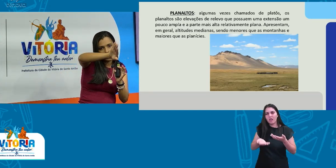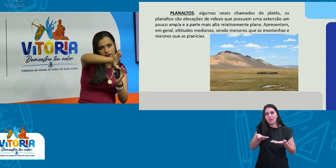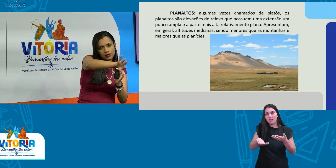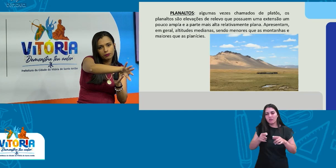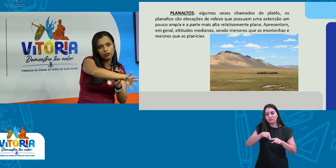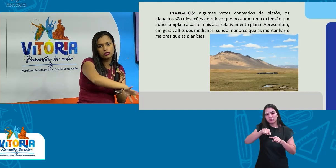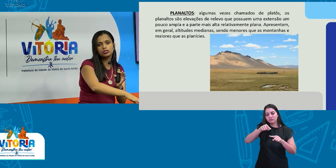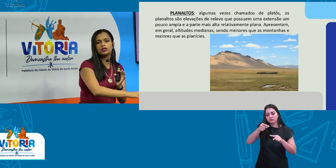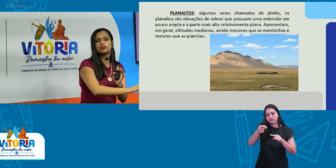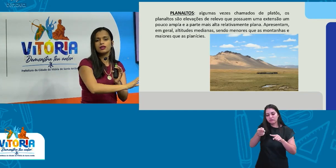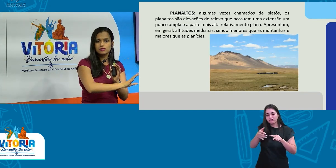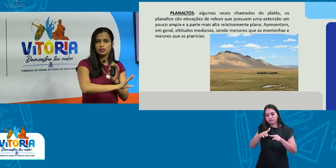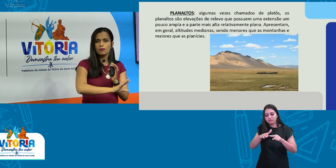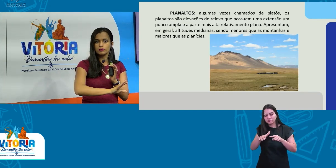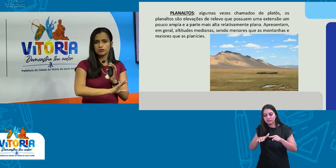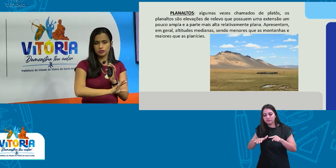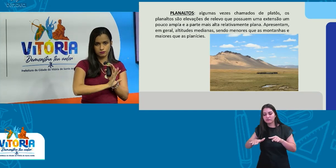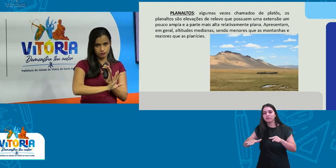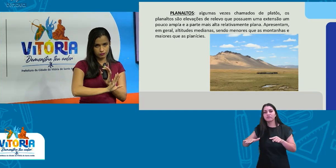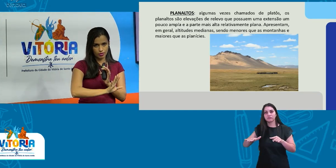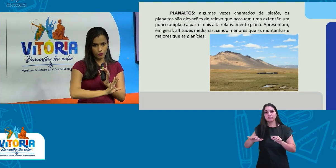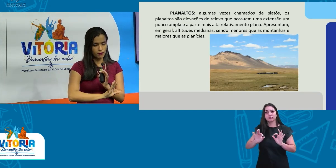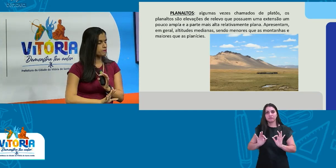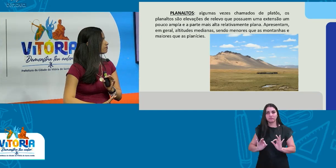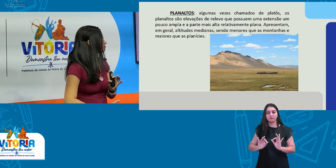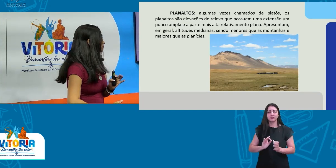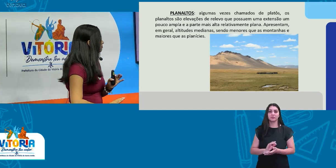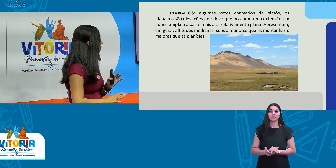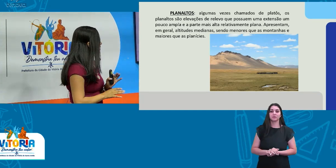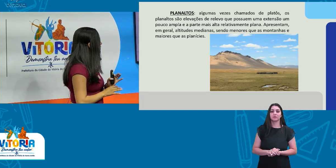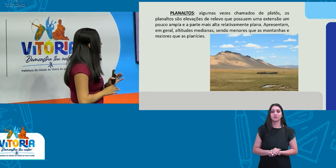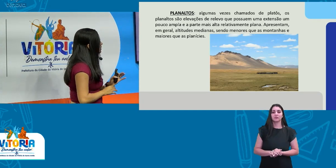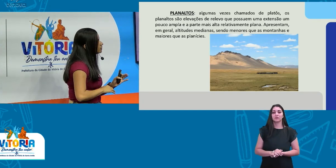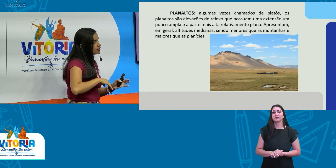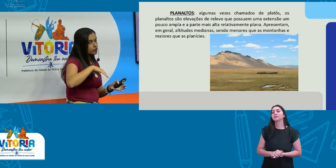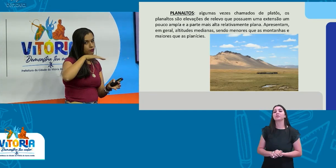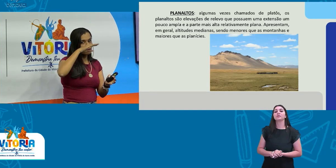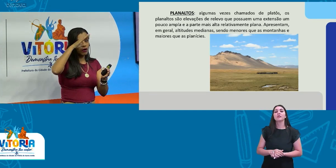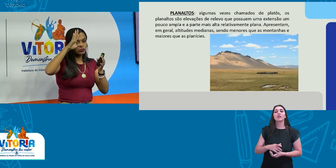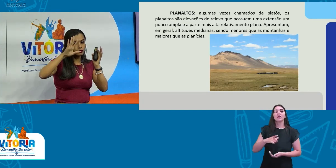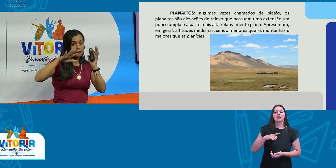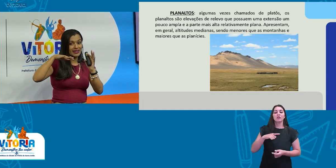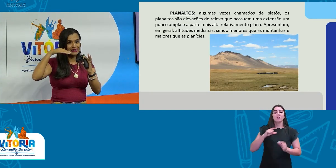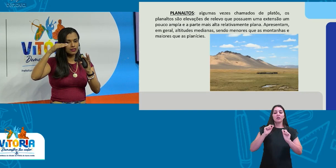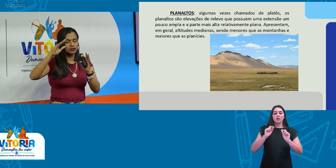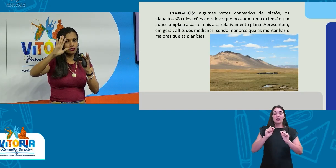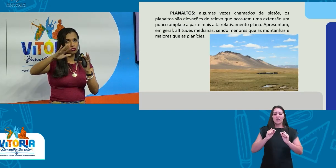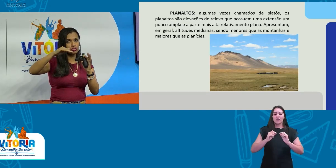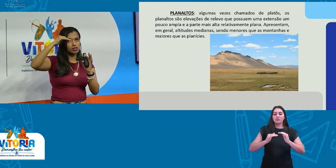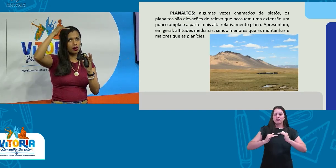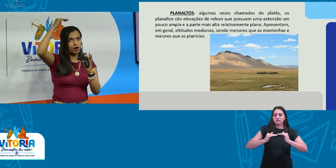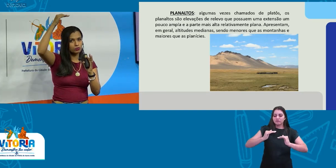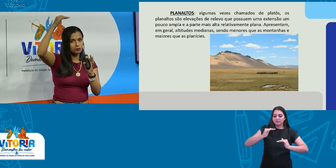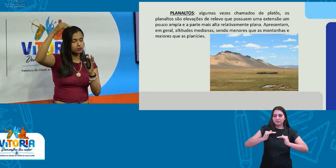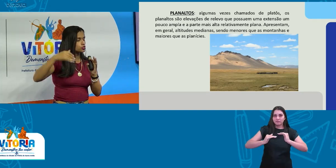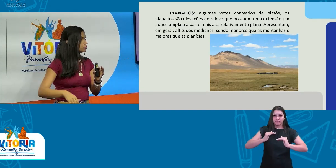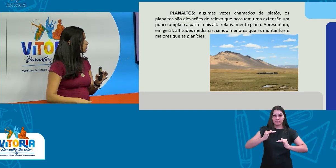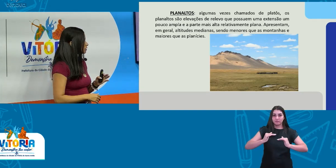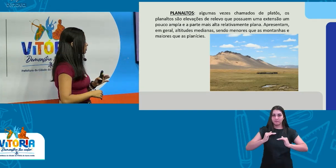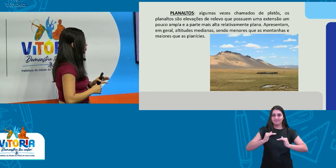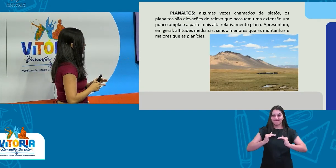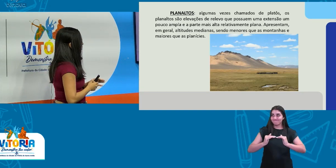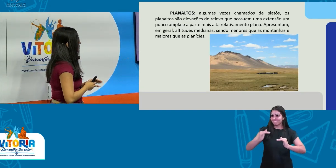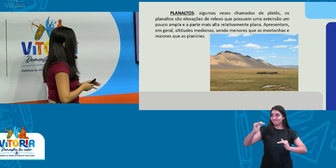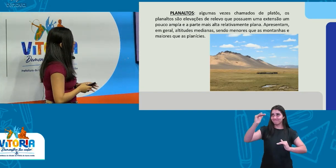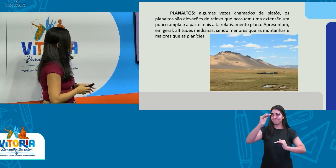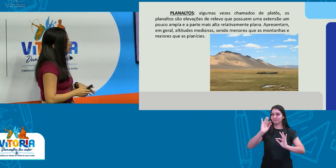percurso plano, depois desce que nem uma montanha, tá bom? E tem uma altura mediana, não chega ao tamanho das